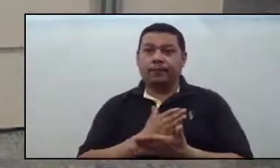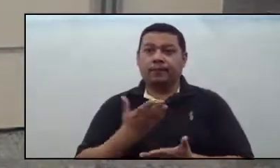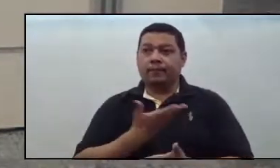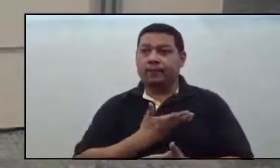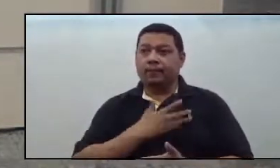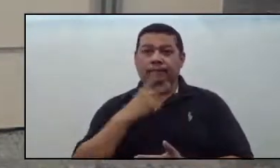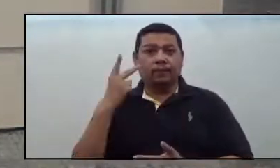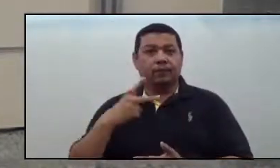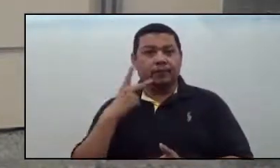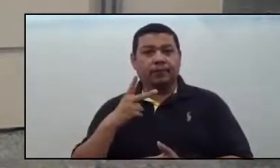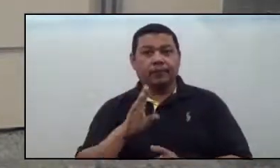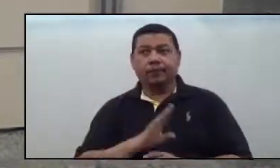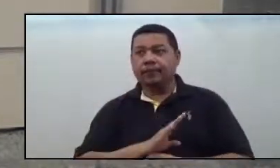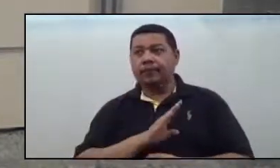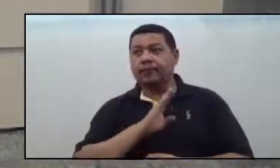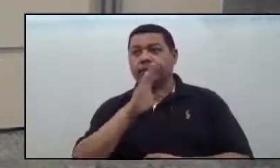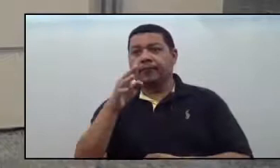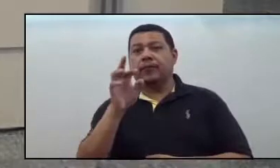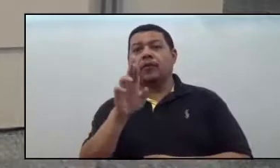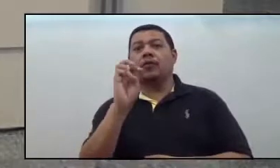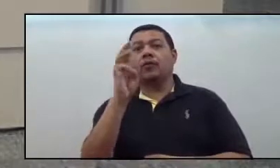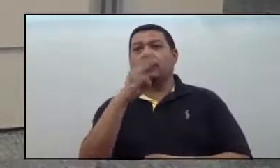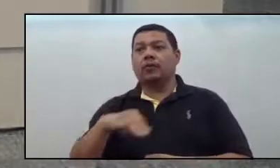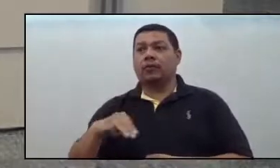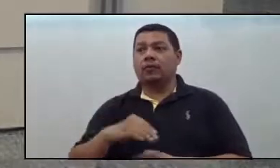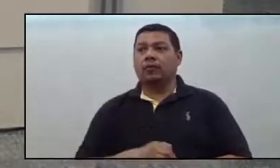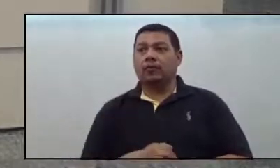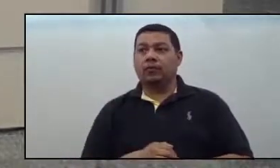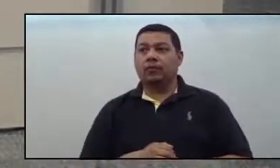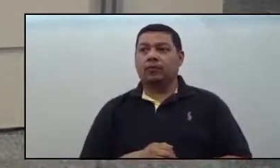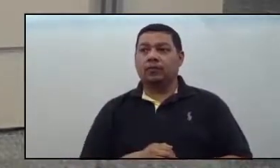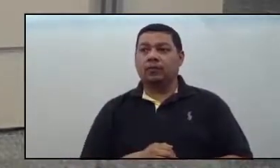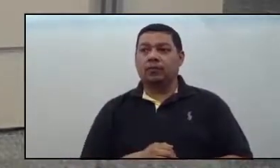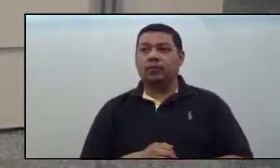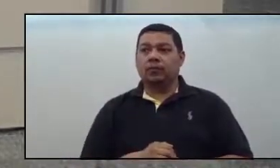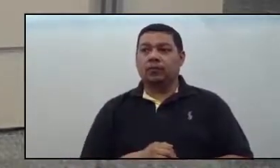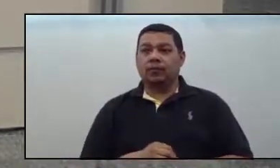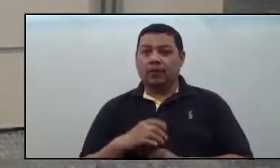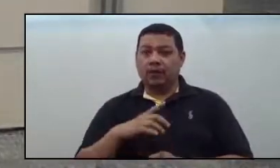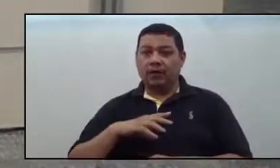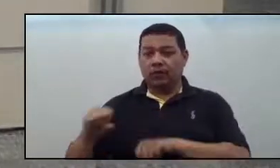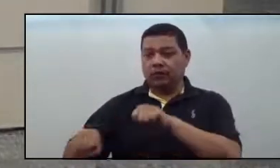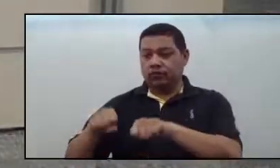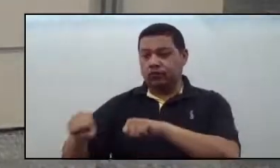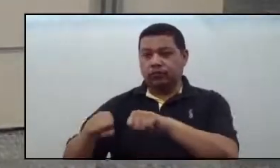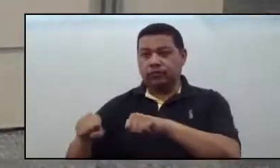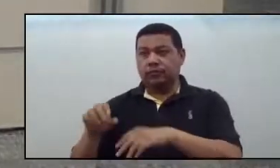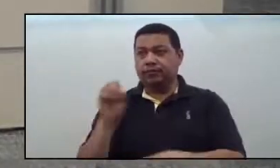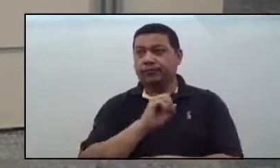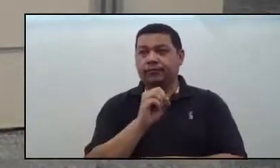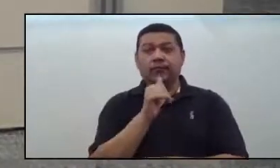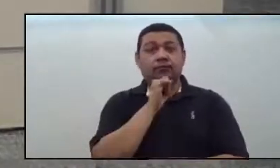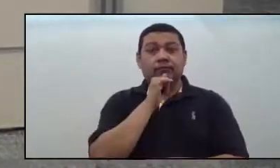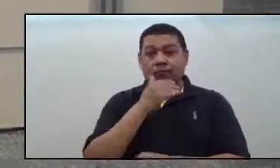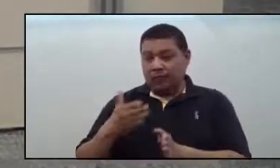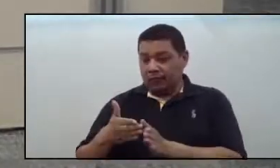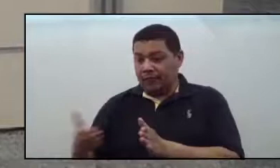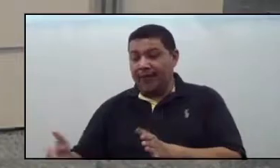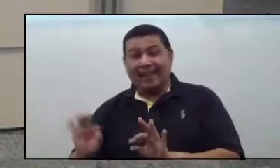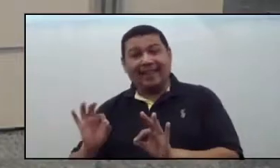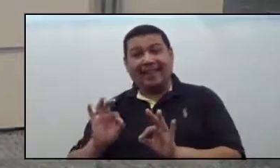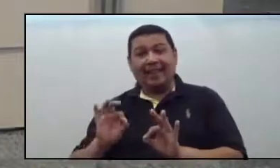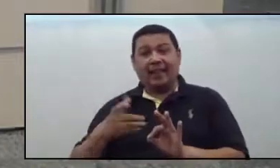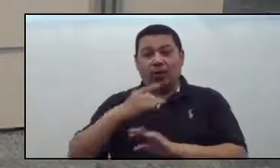uma viagem daqui para o município de Rolim de Moura, muitos ciclistas nessa beira dessa pista não tem encostamento, é um